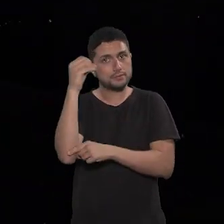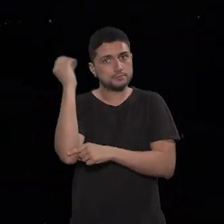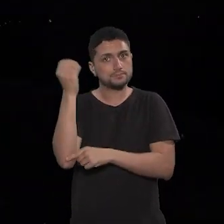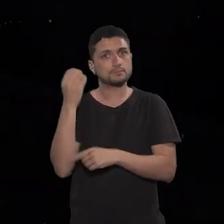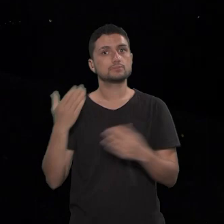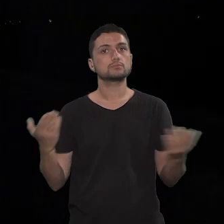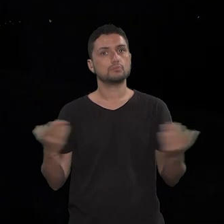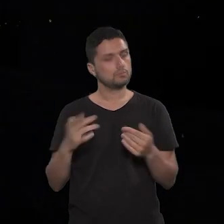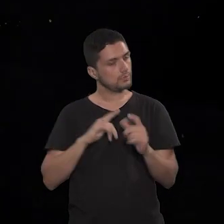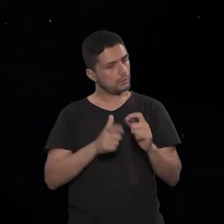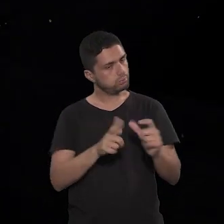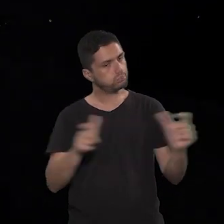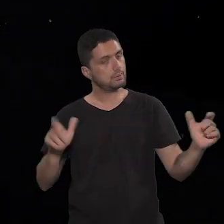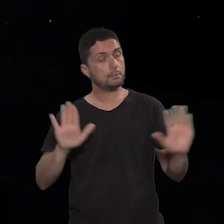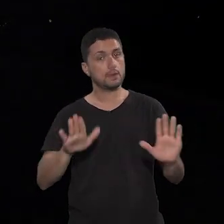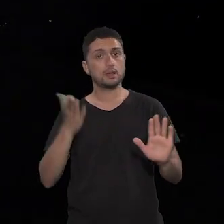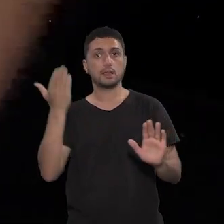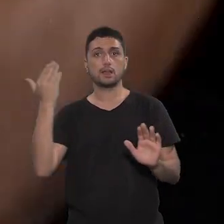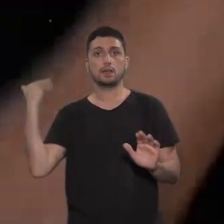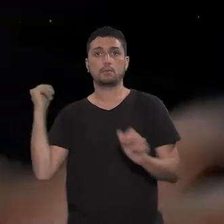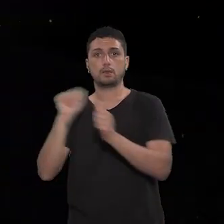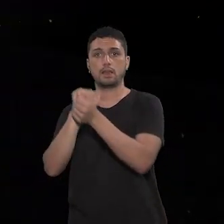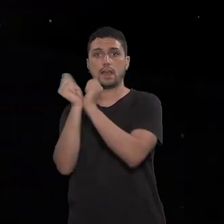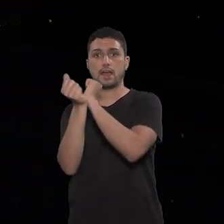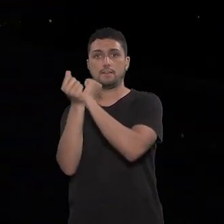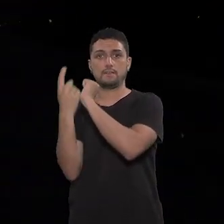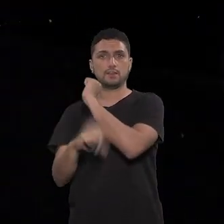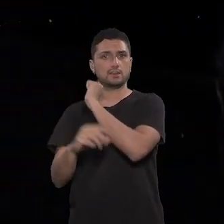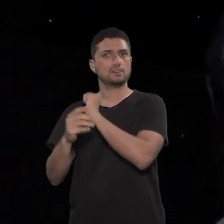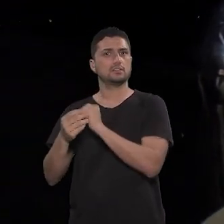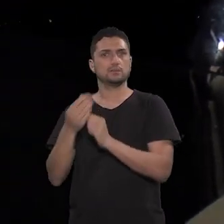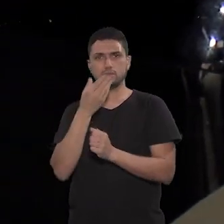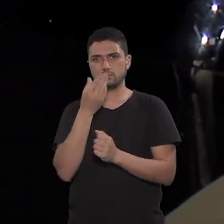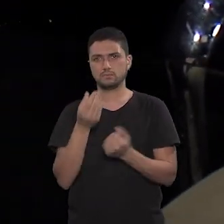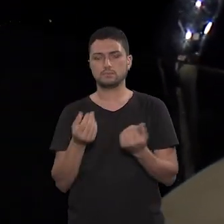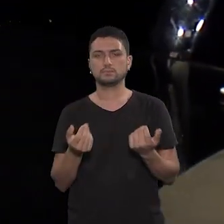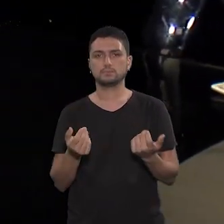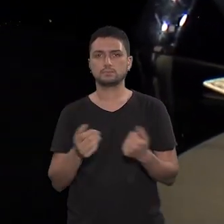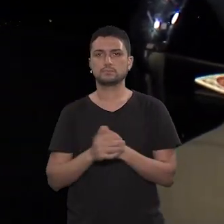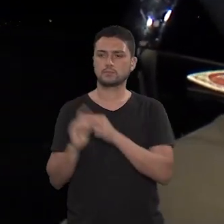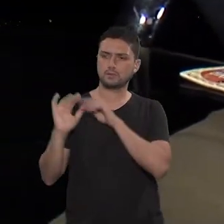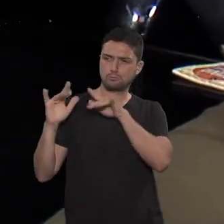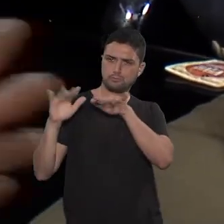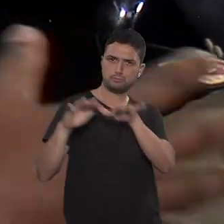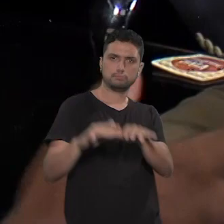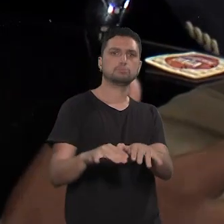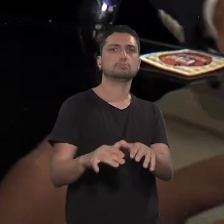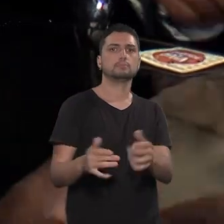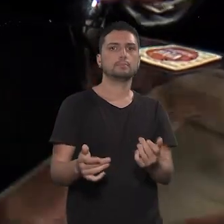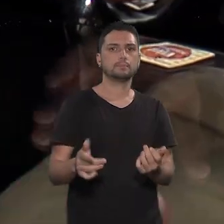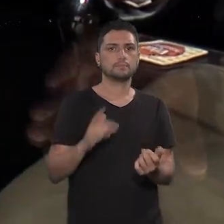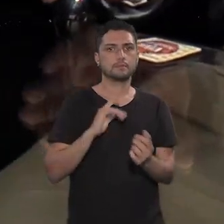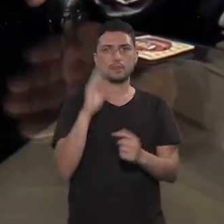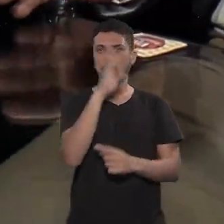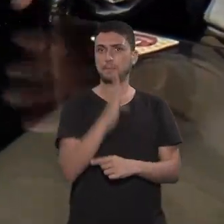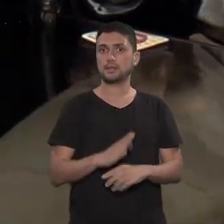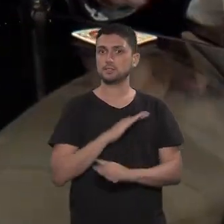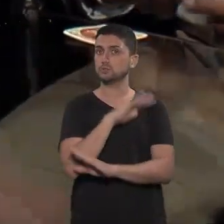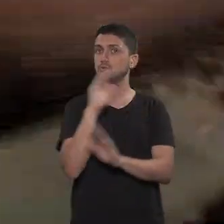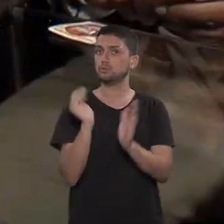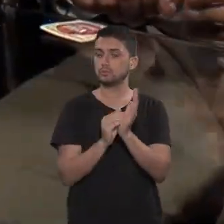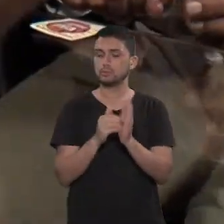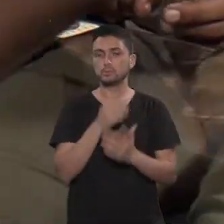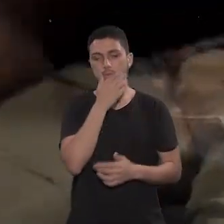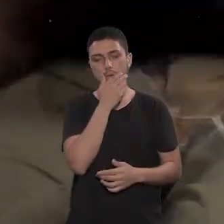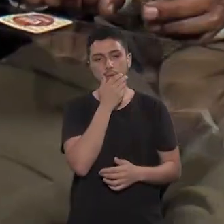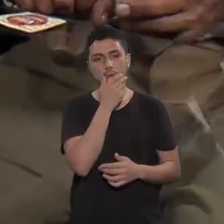negros, hoje no Rio Grande do Sul todo, mas acho que nessa época da escravidão era muito forte. A charqueada era... Não, ela